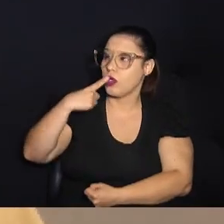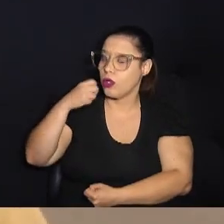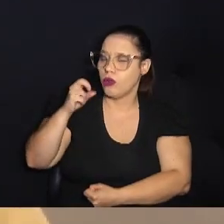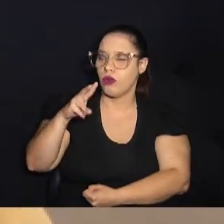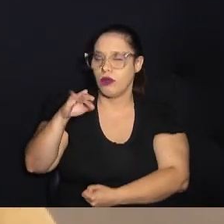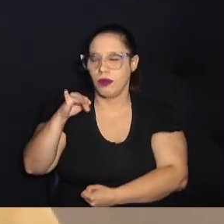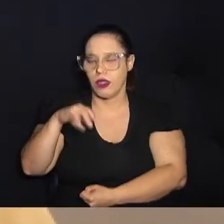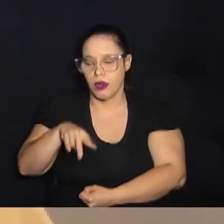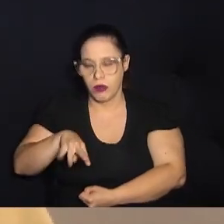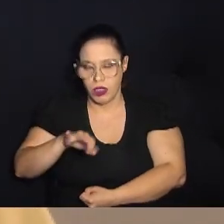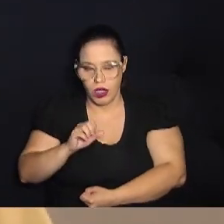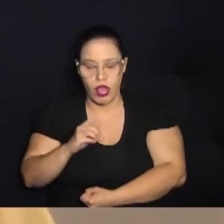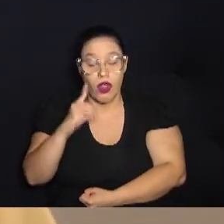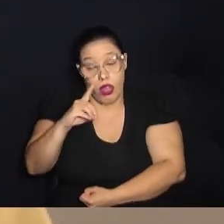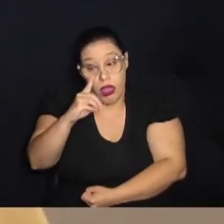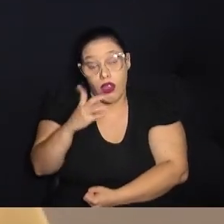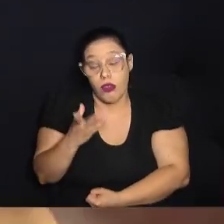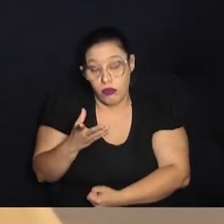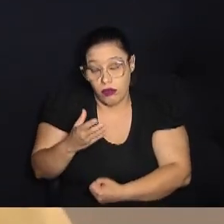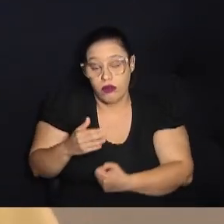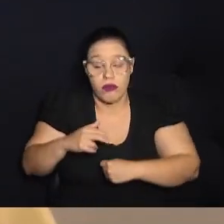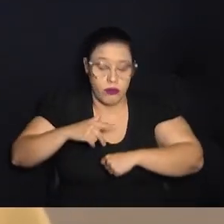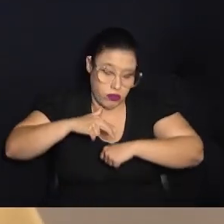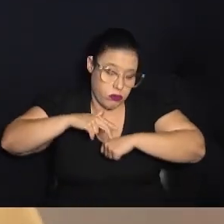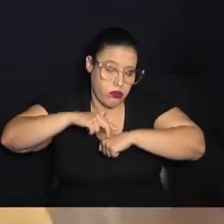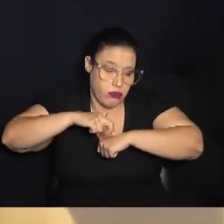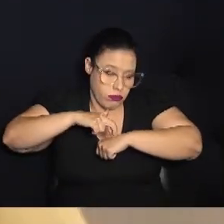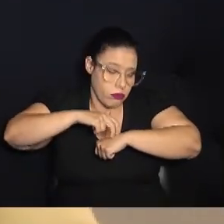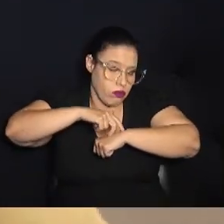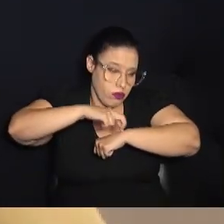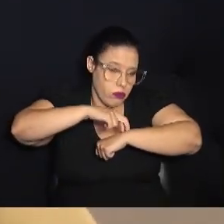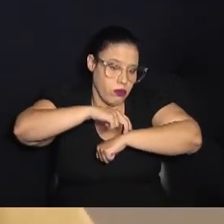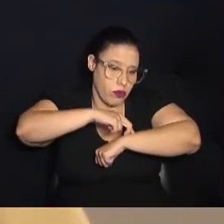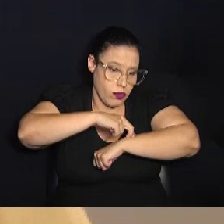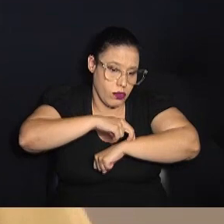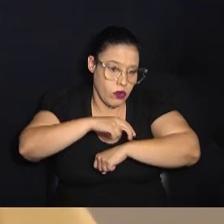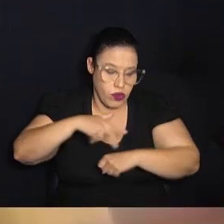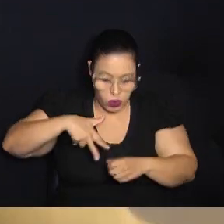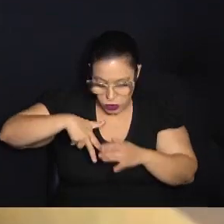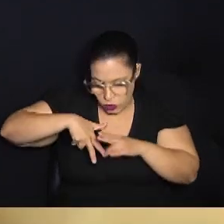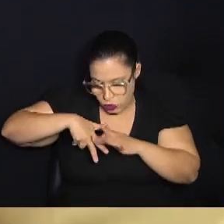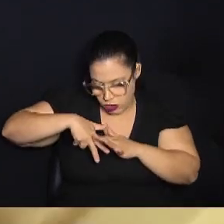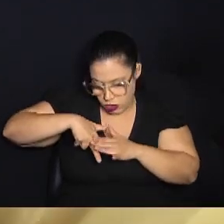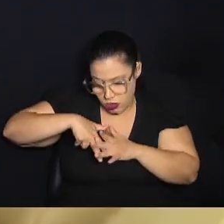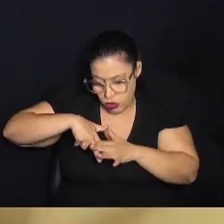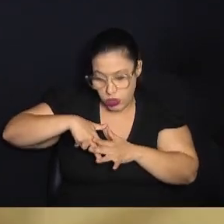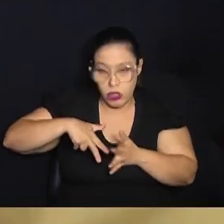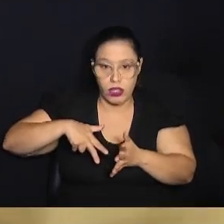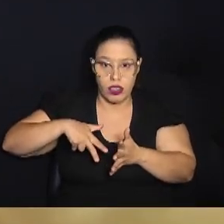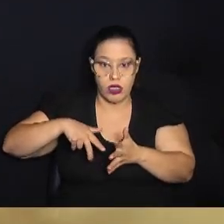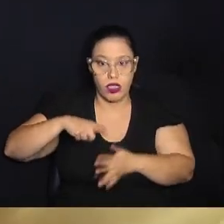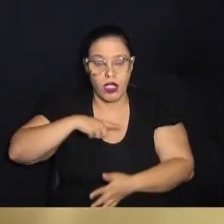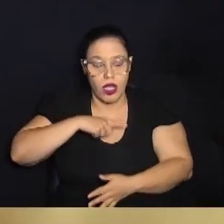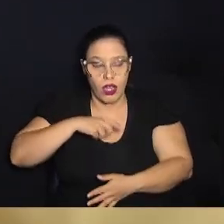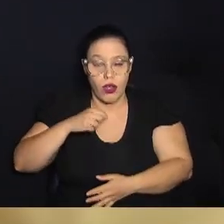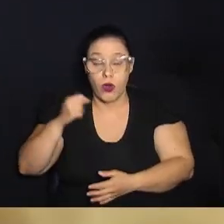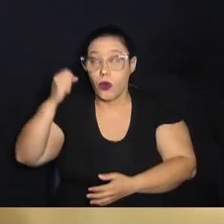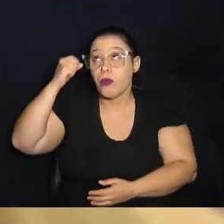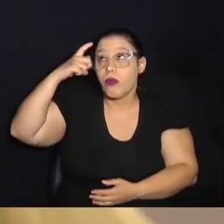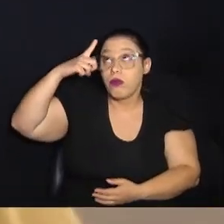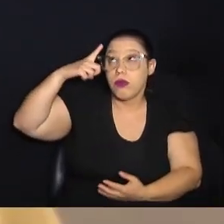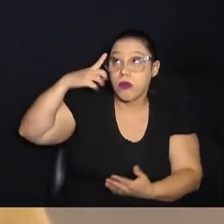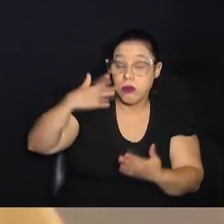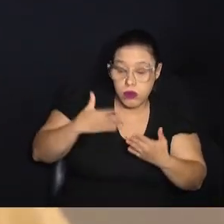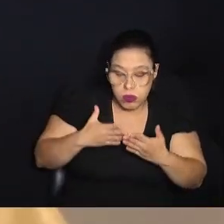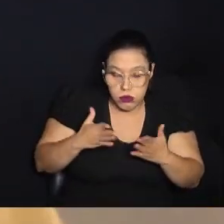uma vitamina D. Né? Então, pensar no movimento, na necessidade do paciente ter uma exposição